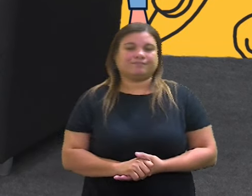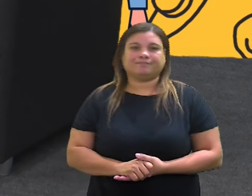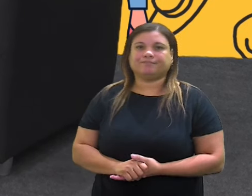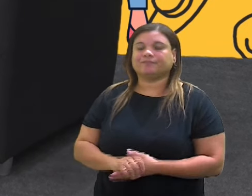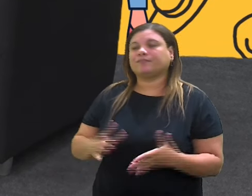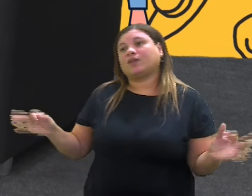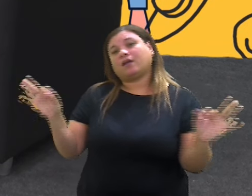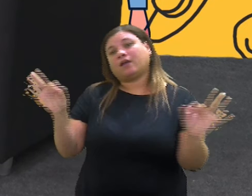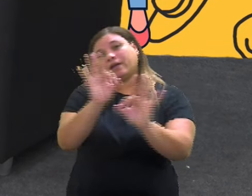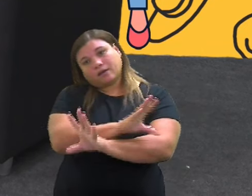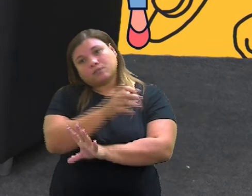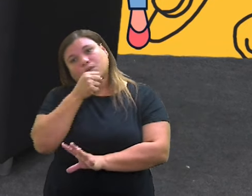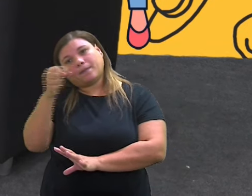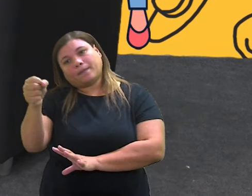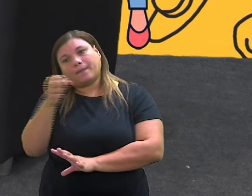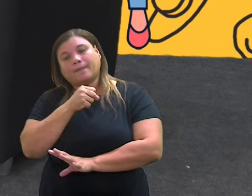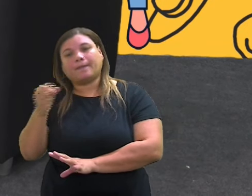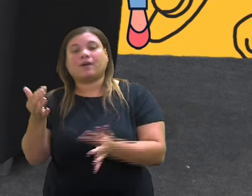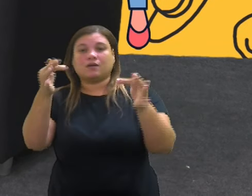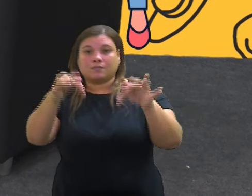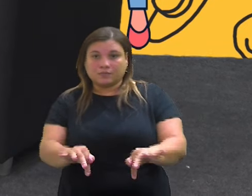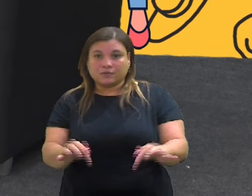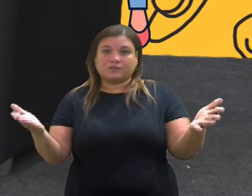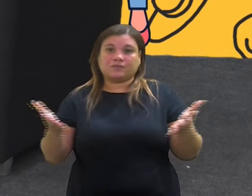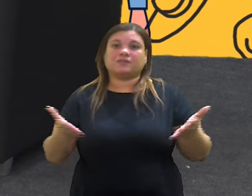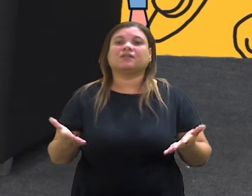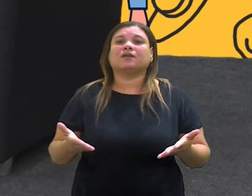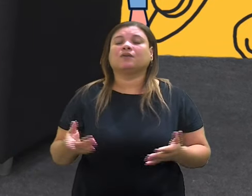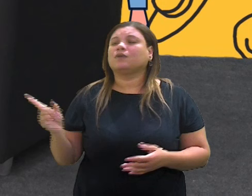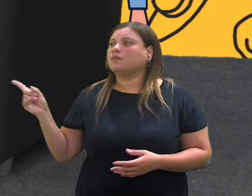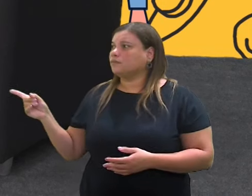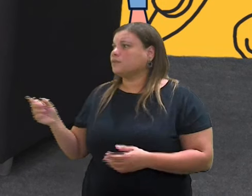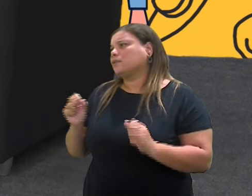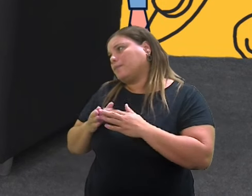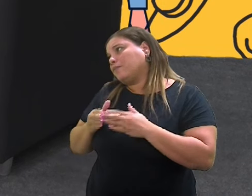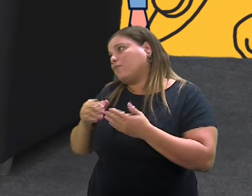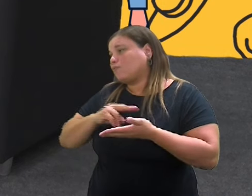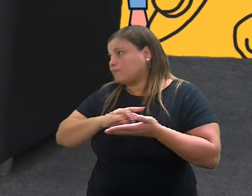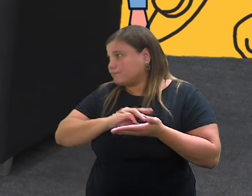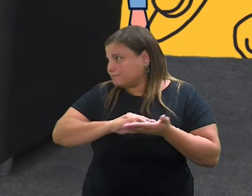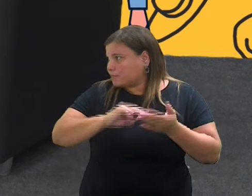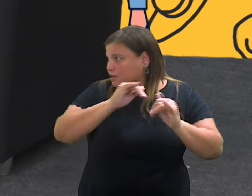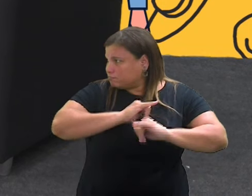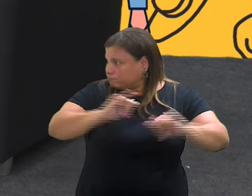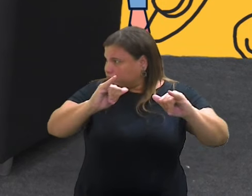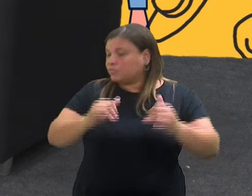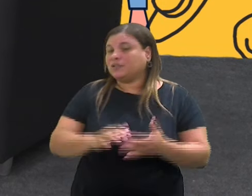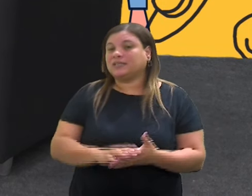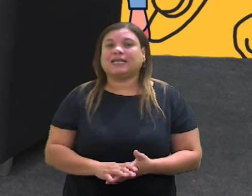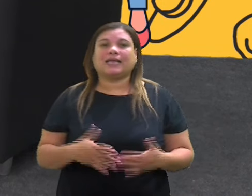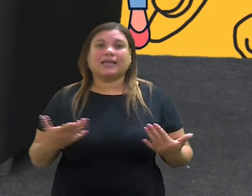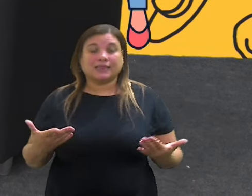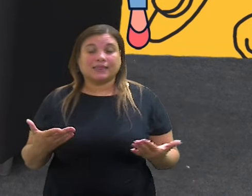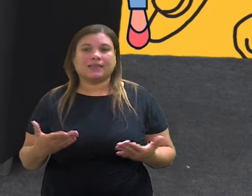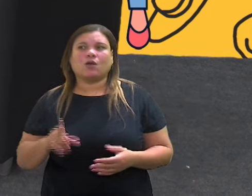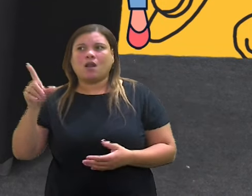Estudante Repórter e para finalizar o nosso bate-papo, nós gostaríamos que você deixasse uma mensagem para todos nós. O Centro de Controle